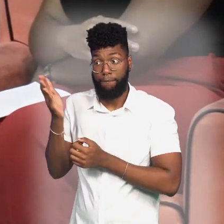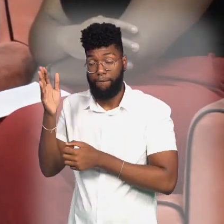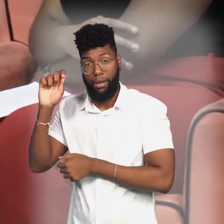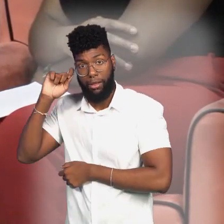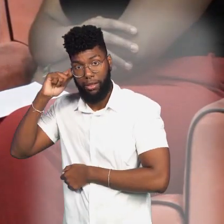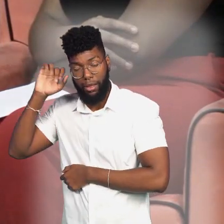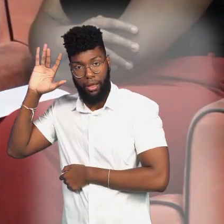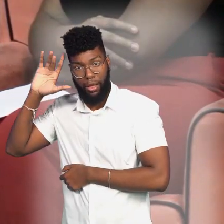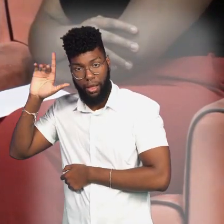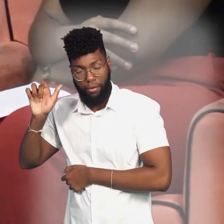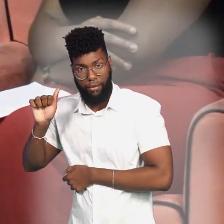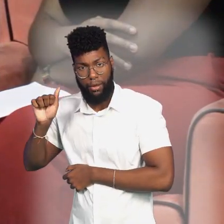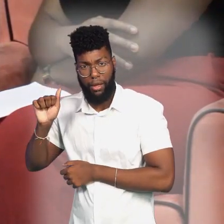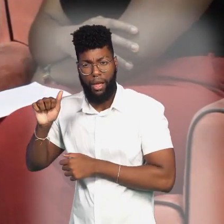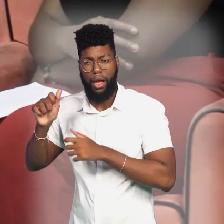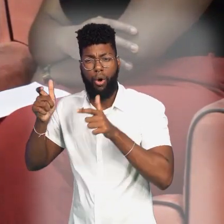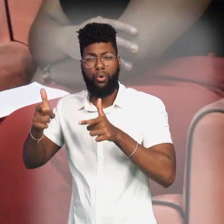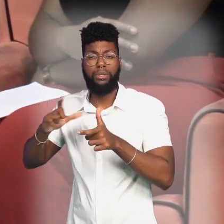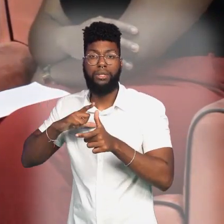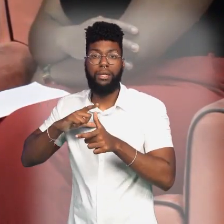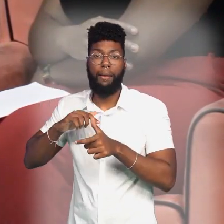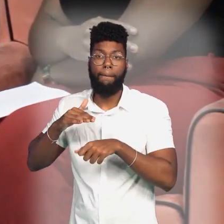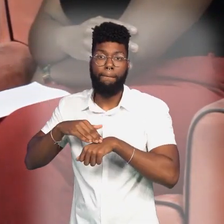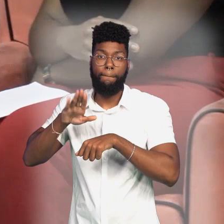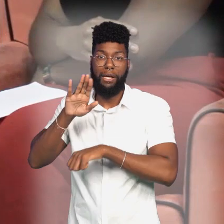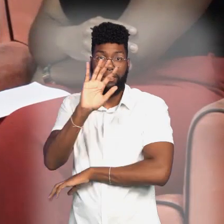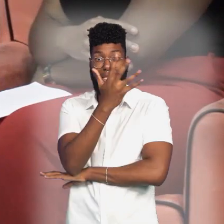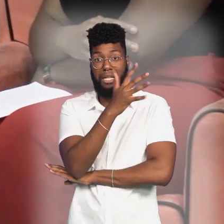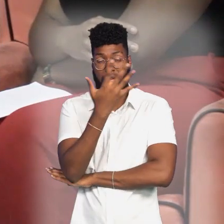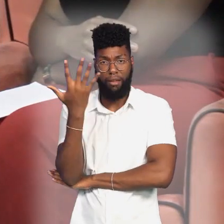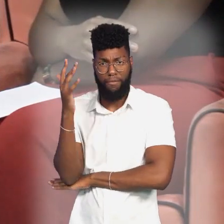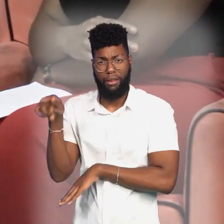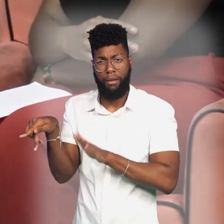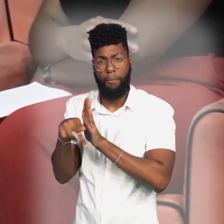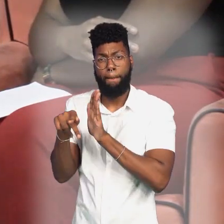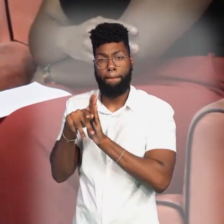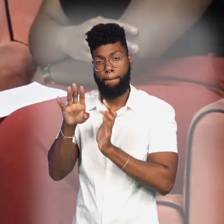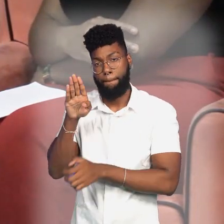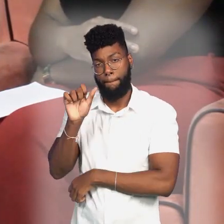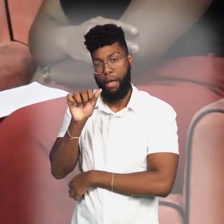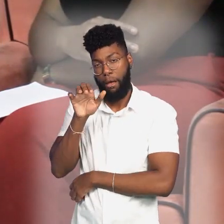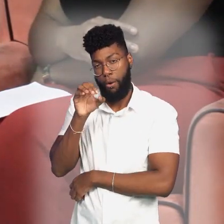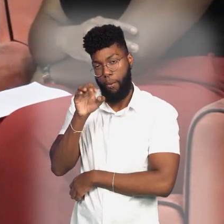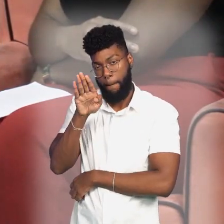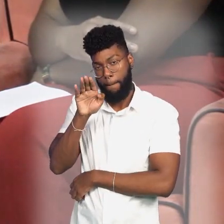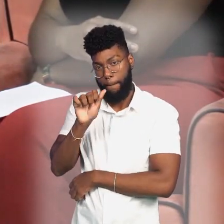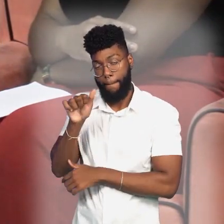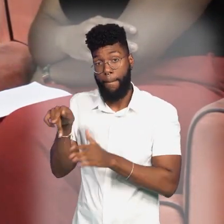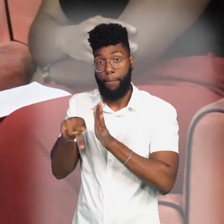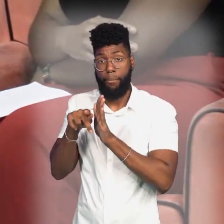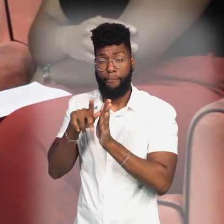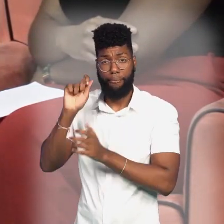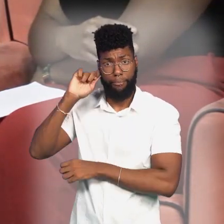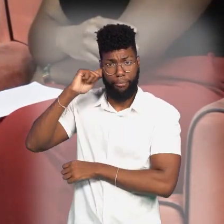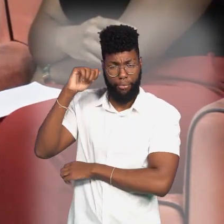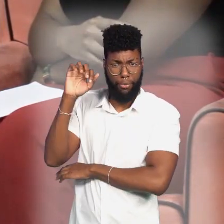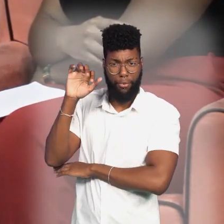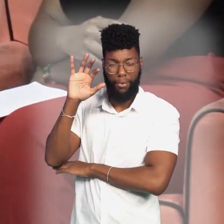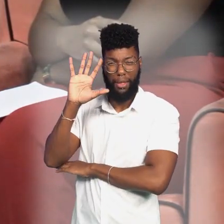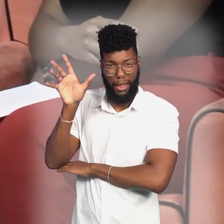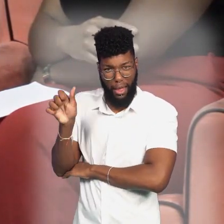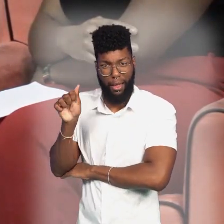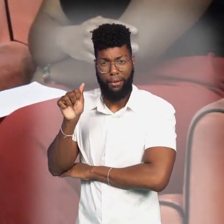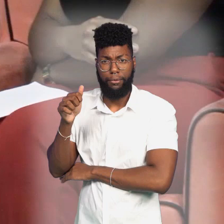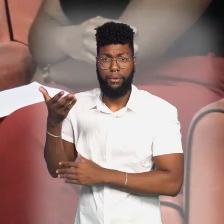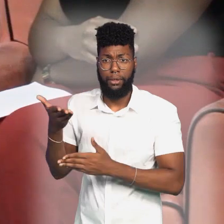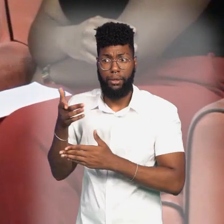mundo. Baobá é uma árvore típica da África. Sim. Porque Pernambuco é aqui, e junto com o